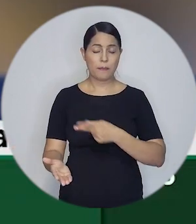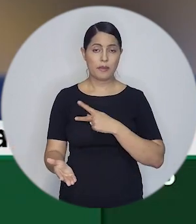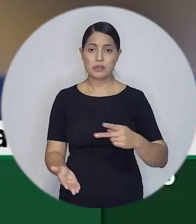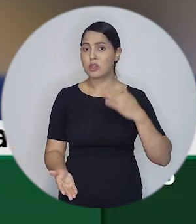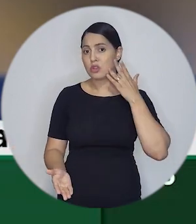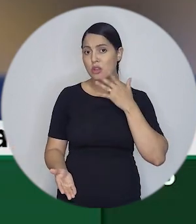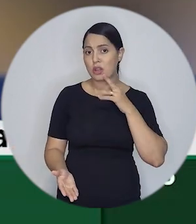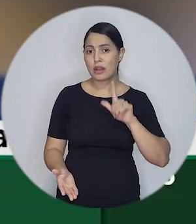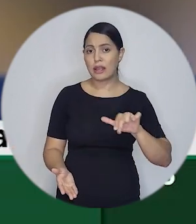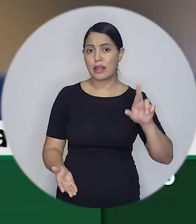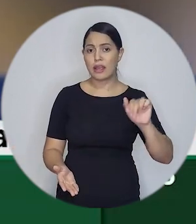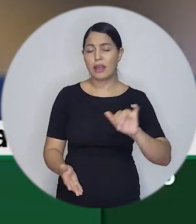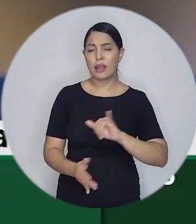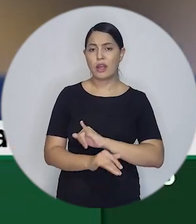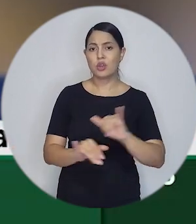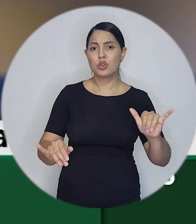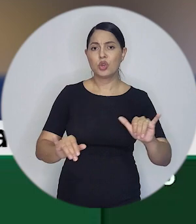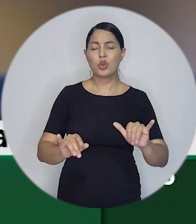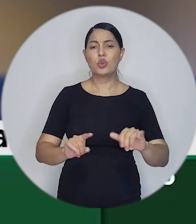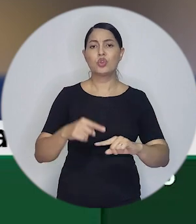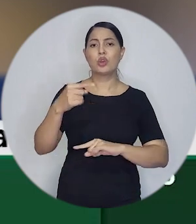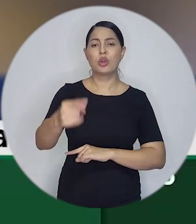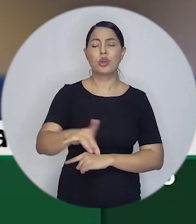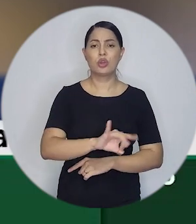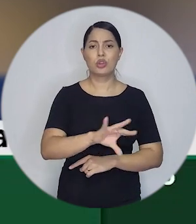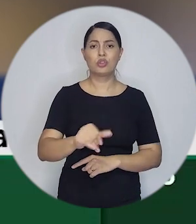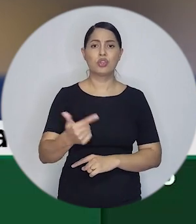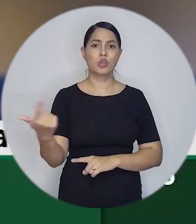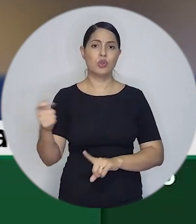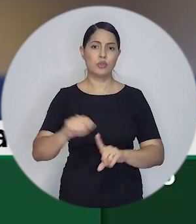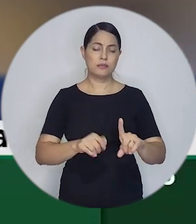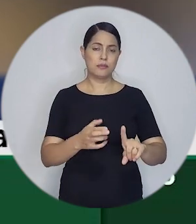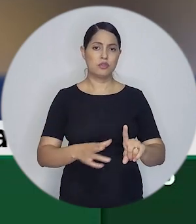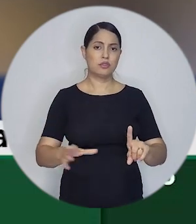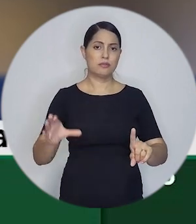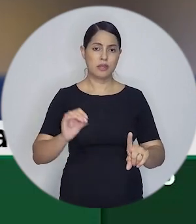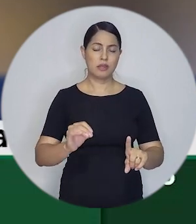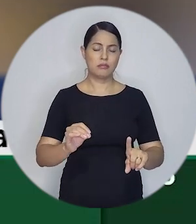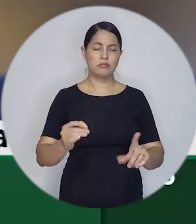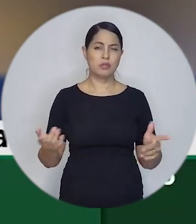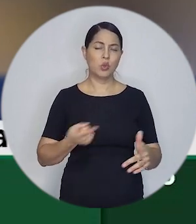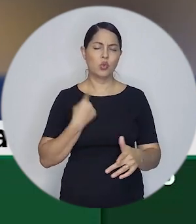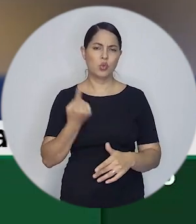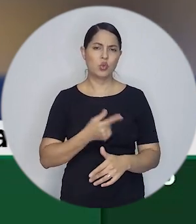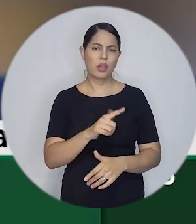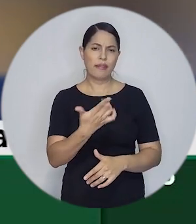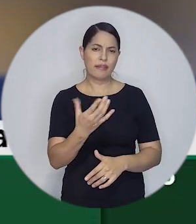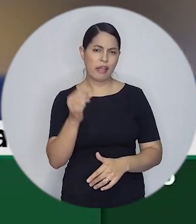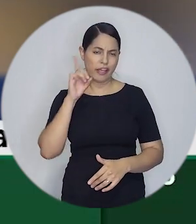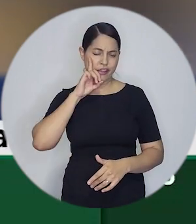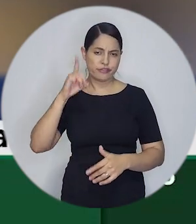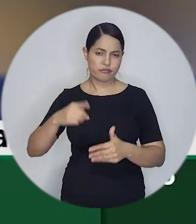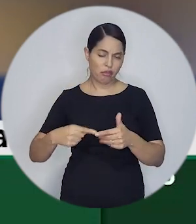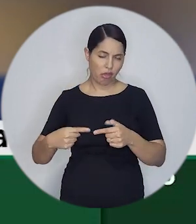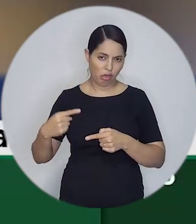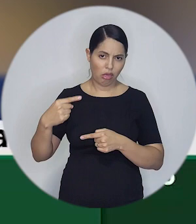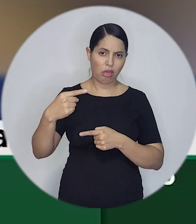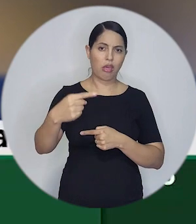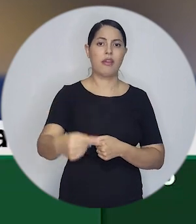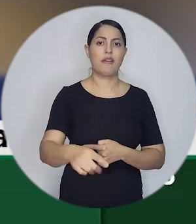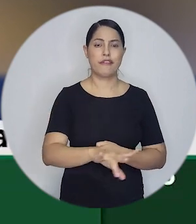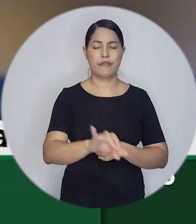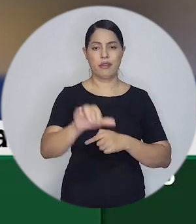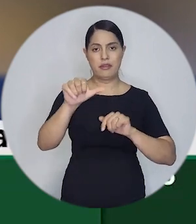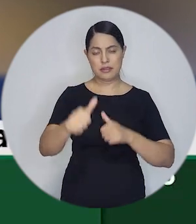mulher que nós votássemos essa matéria apenas no dia 2 de maio. Portanto, teremos mais de 10 dias para